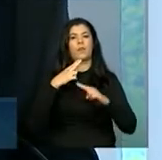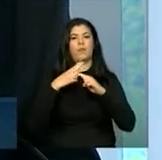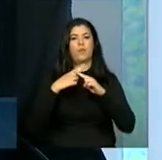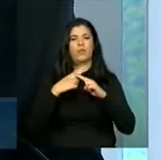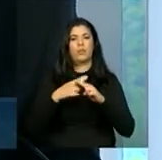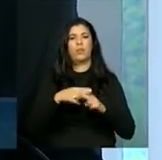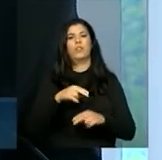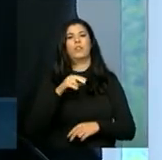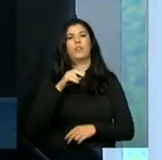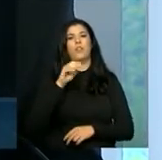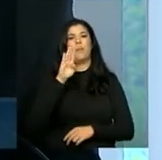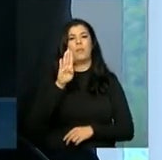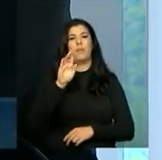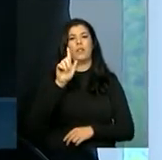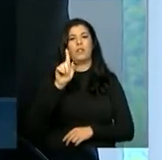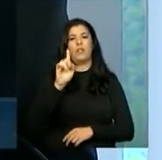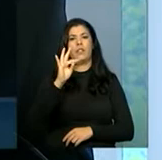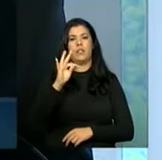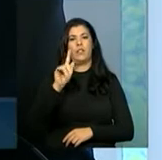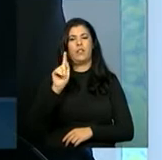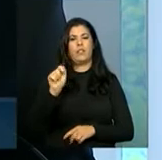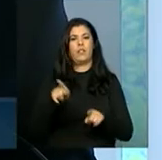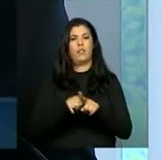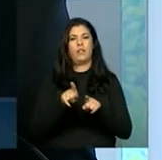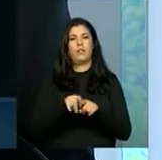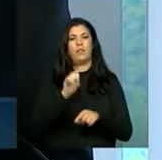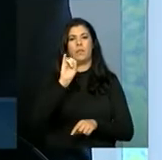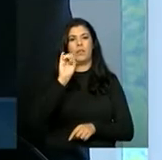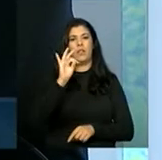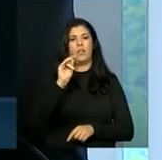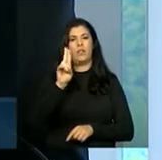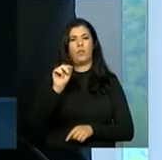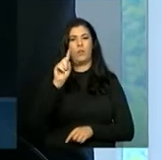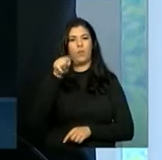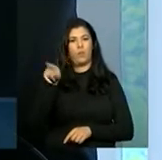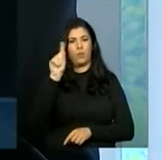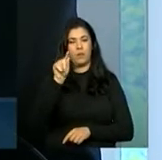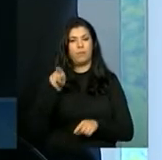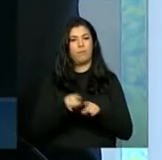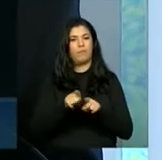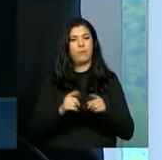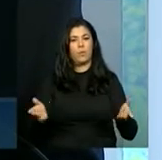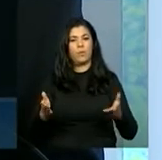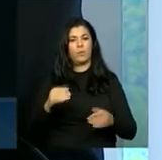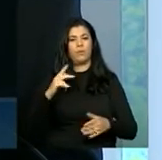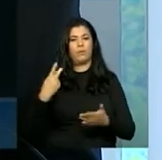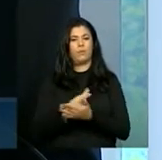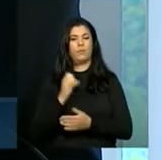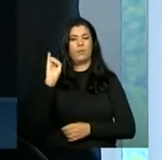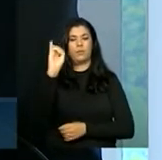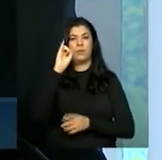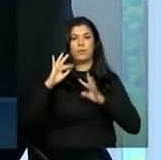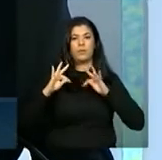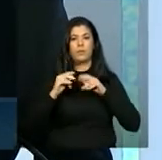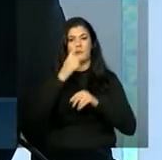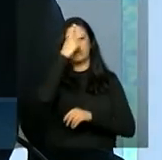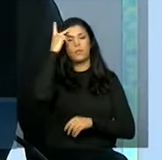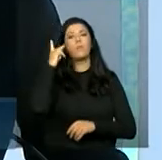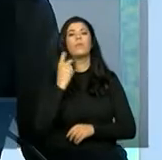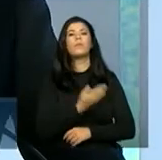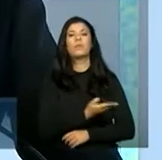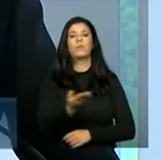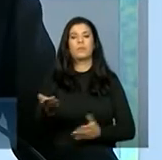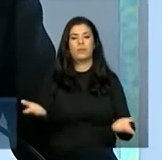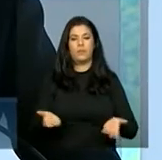e do Itaú hoje é um momento importante para todos nós porque